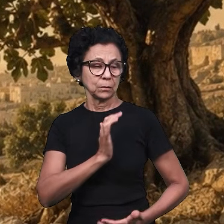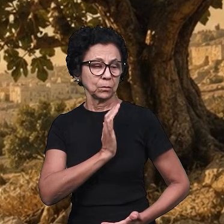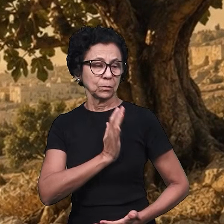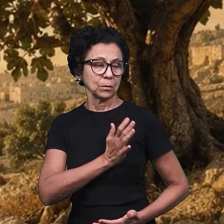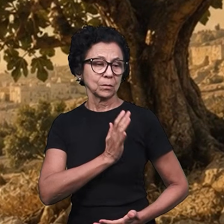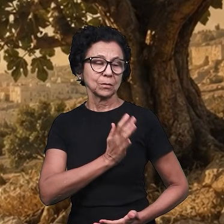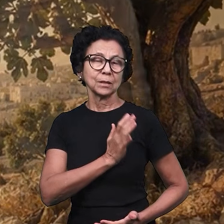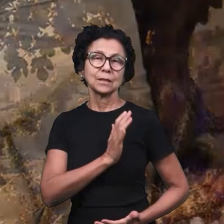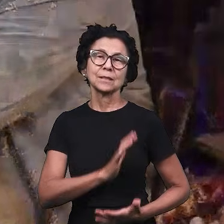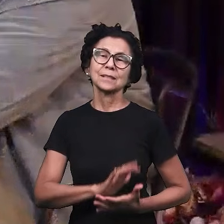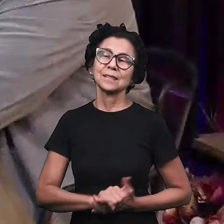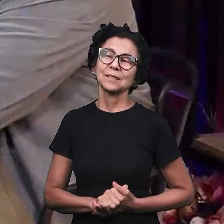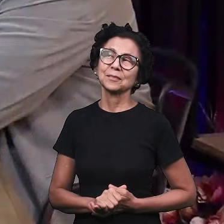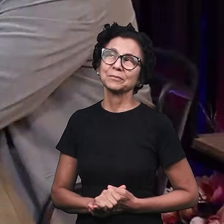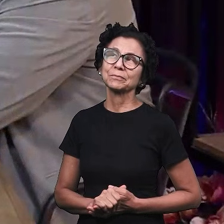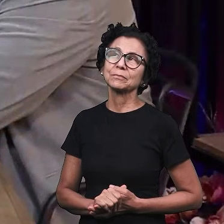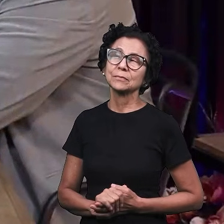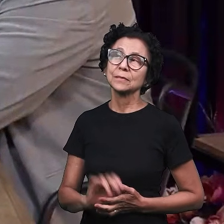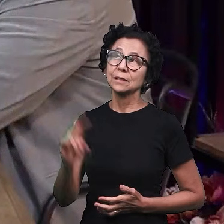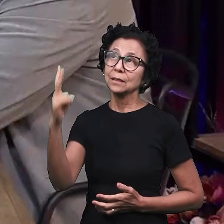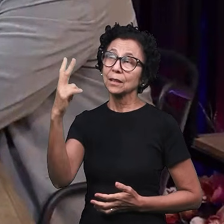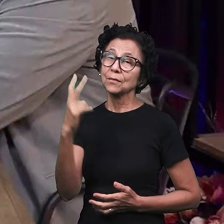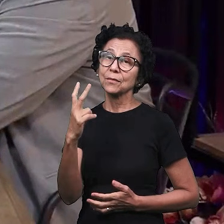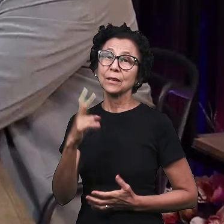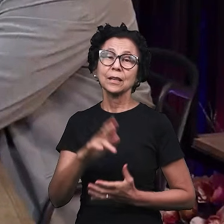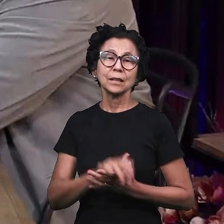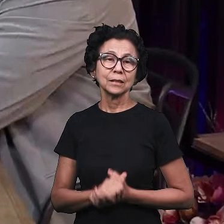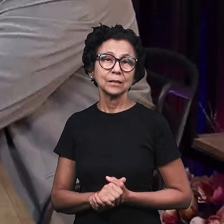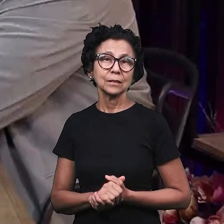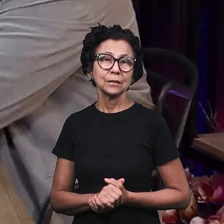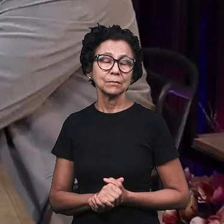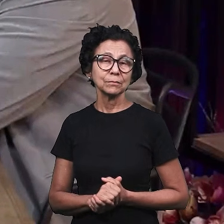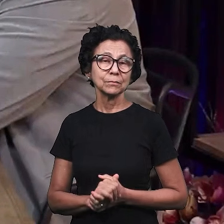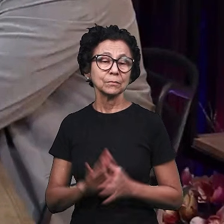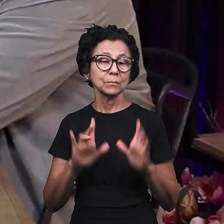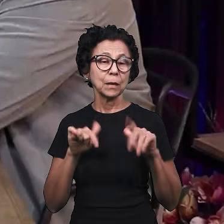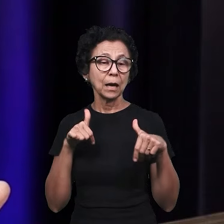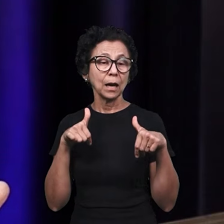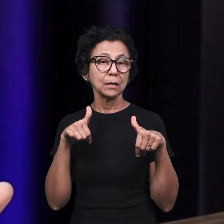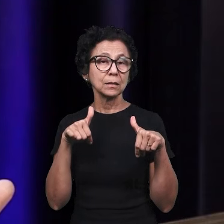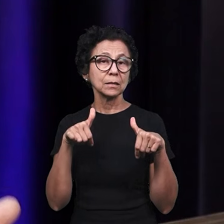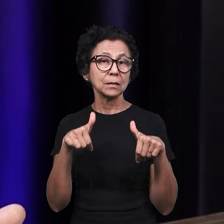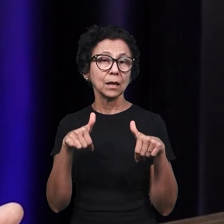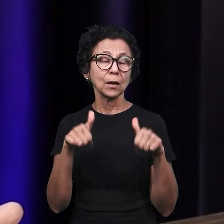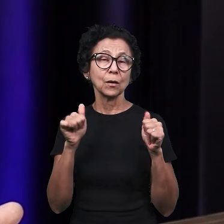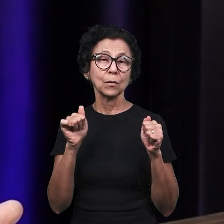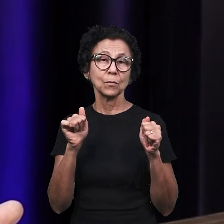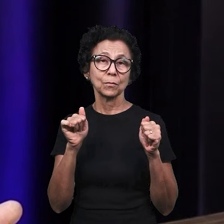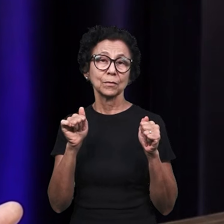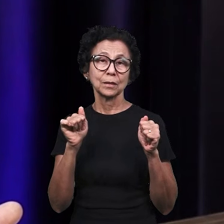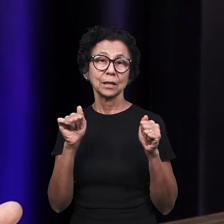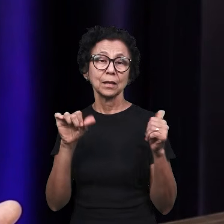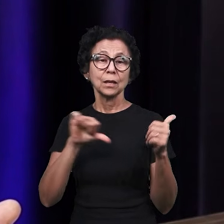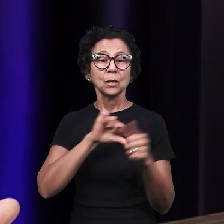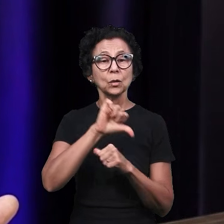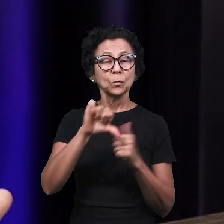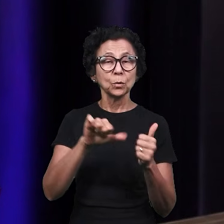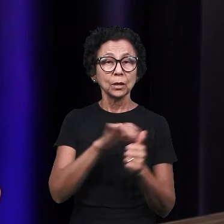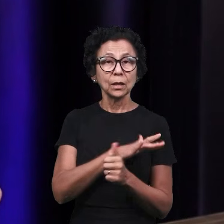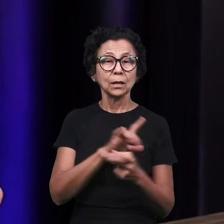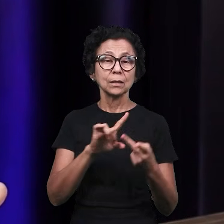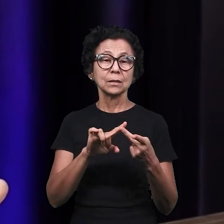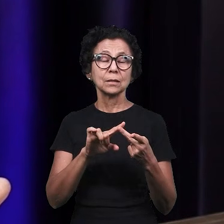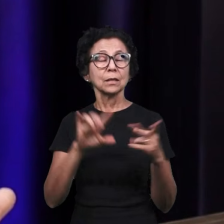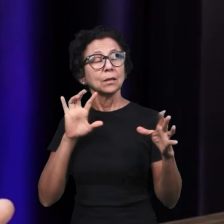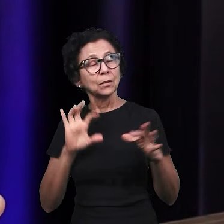nosso coração, o Senhor também quer encontrar em nós frutos da ação dele na nossa